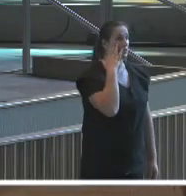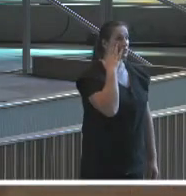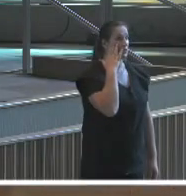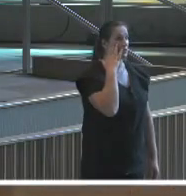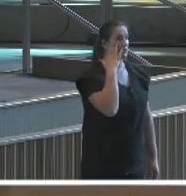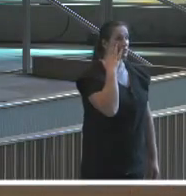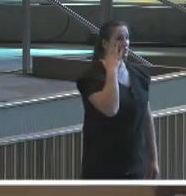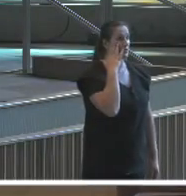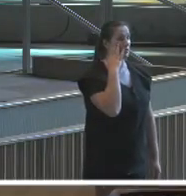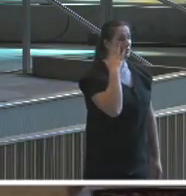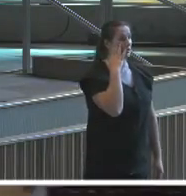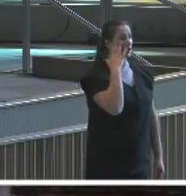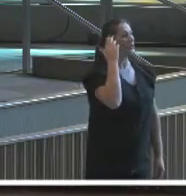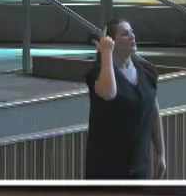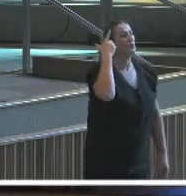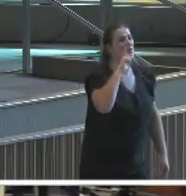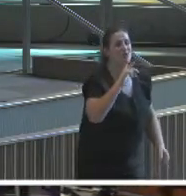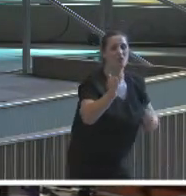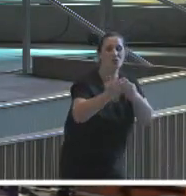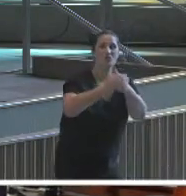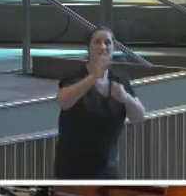Porque não dá para esconder de Deus.